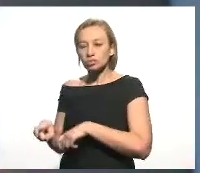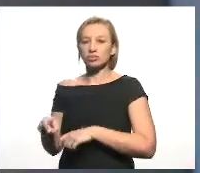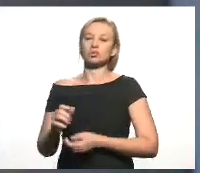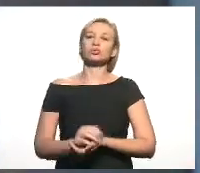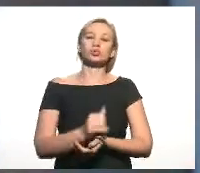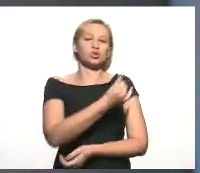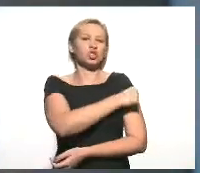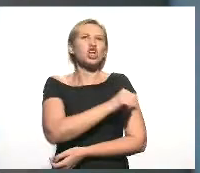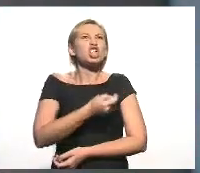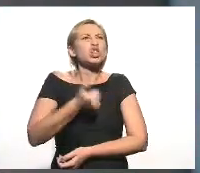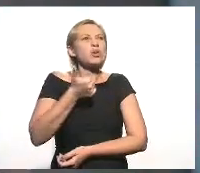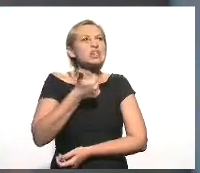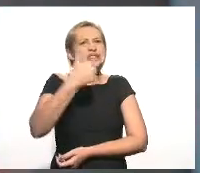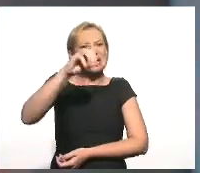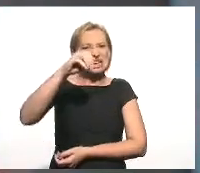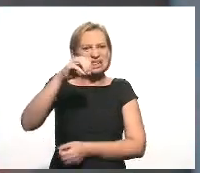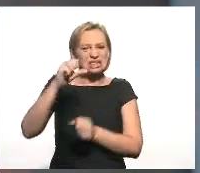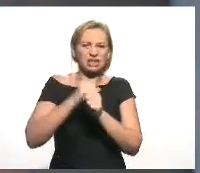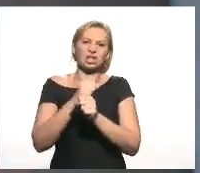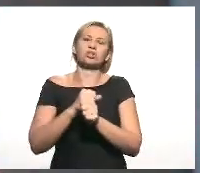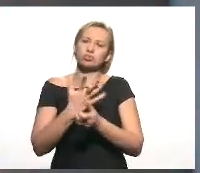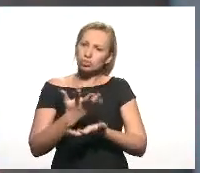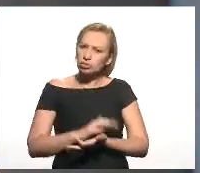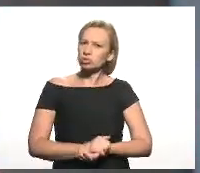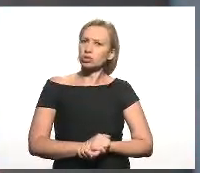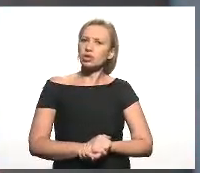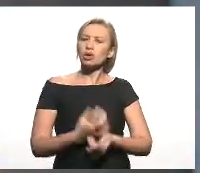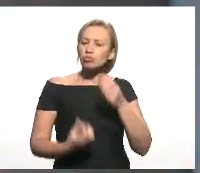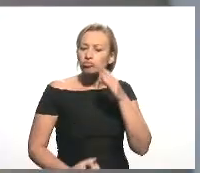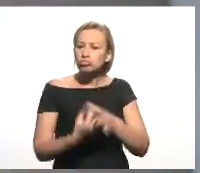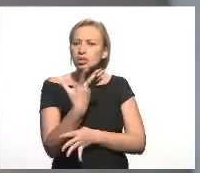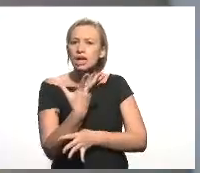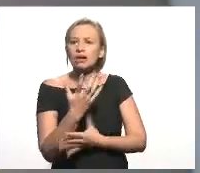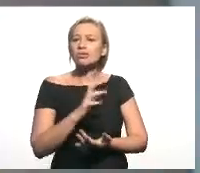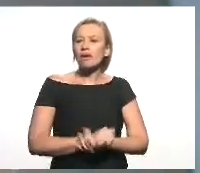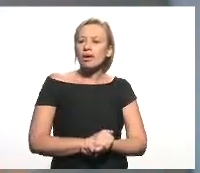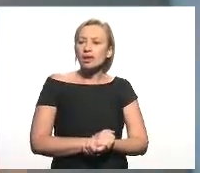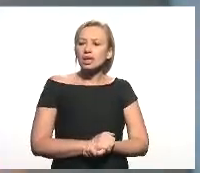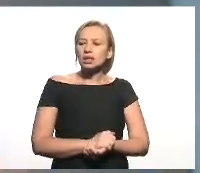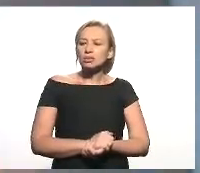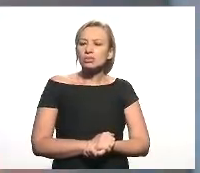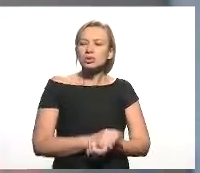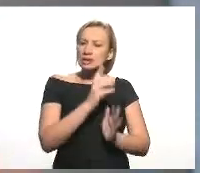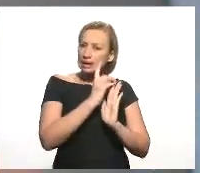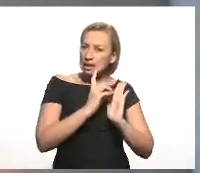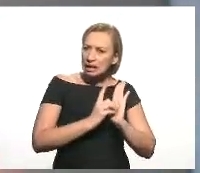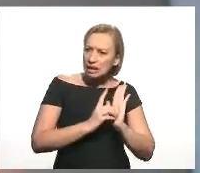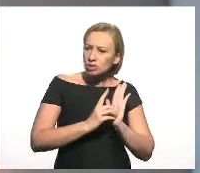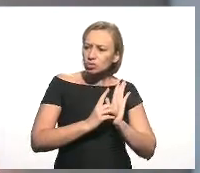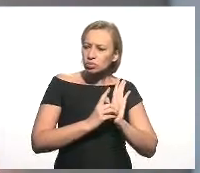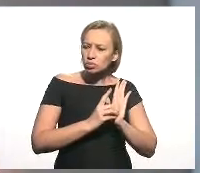Ele foi, na verdade, oficialmente criado pelo decreto